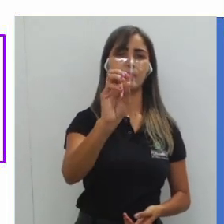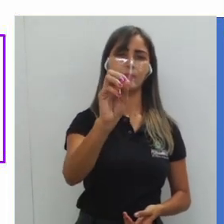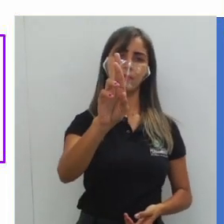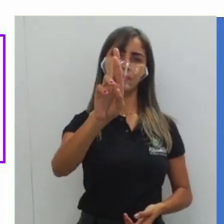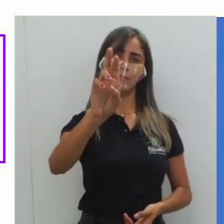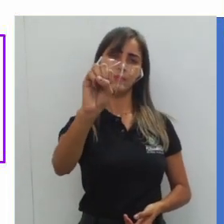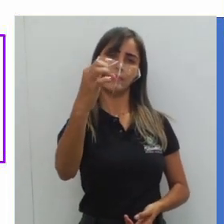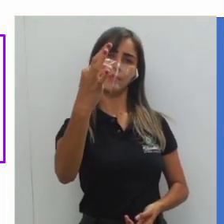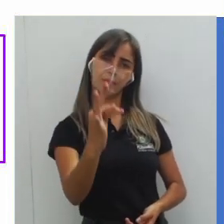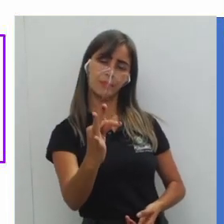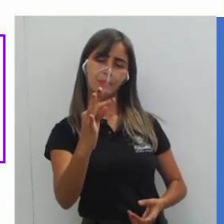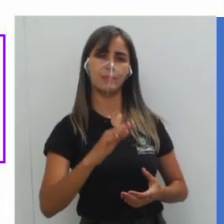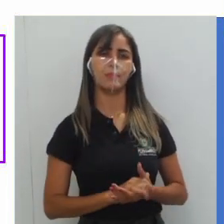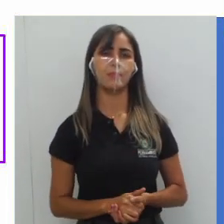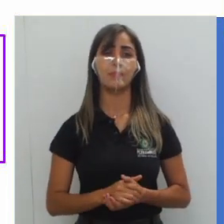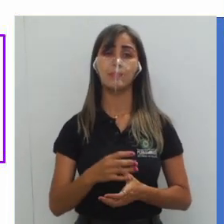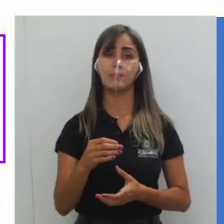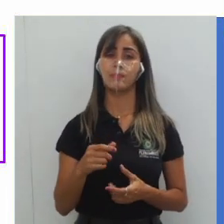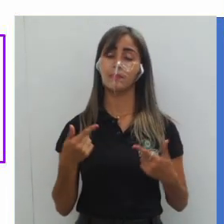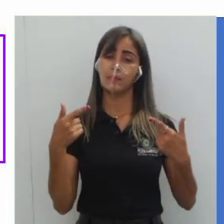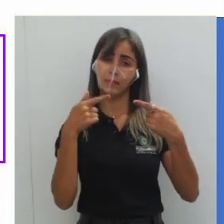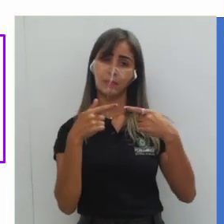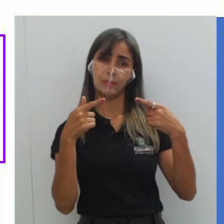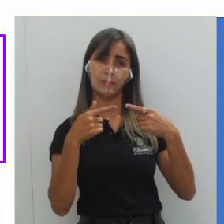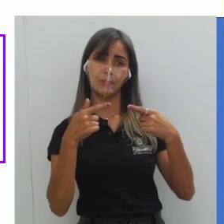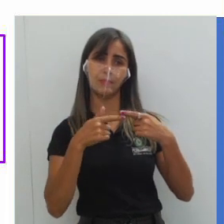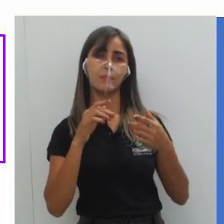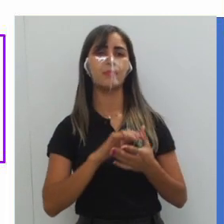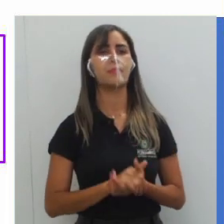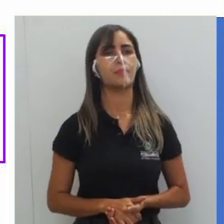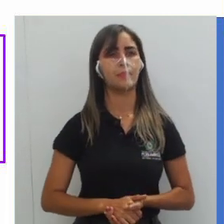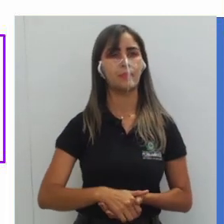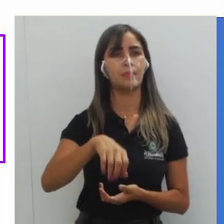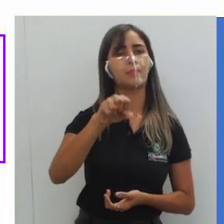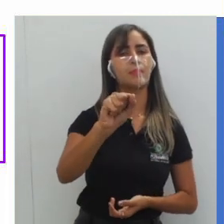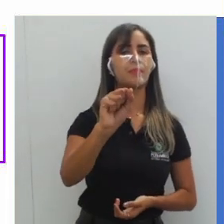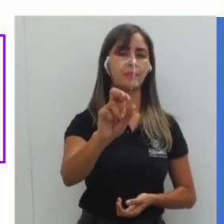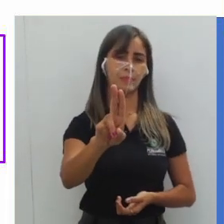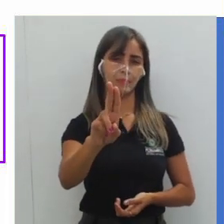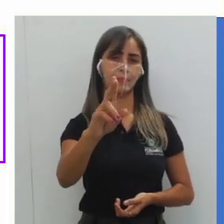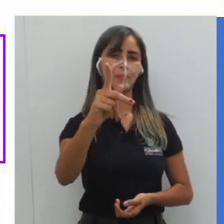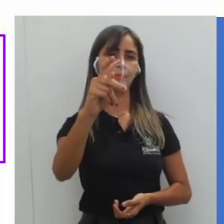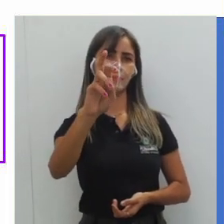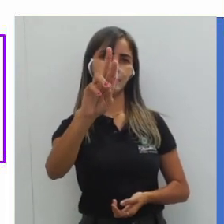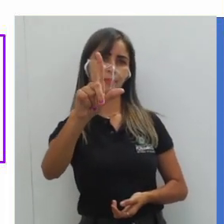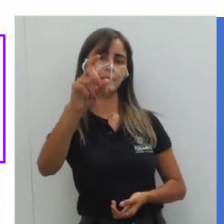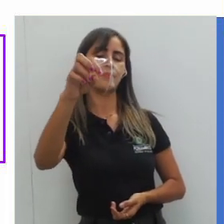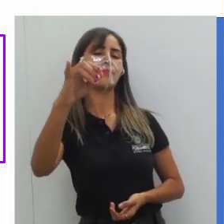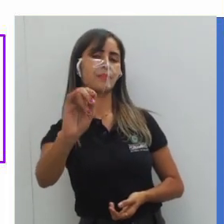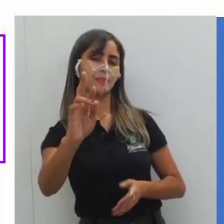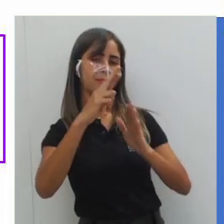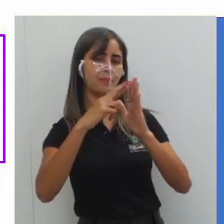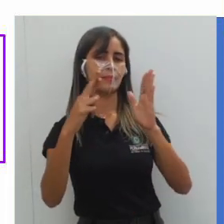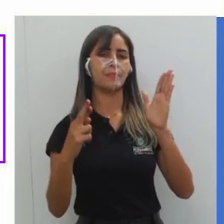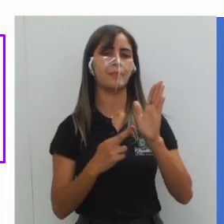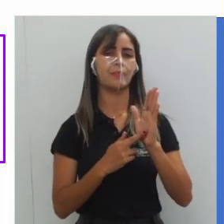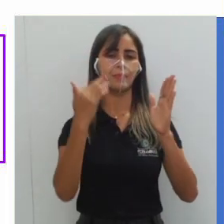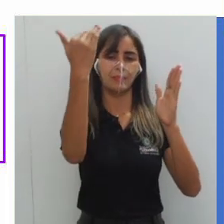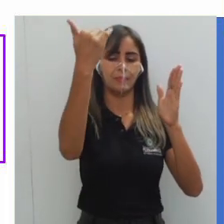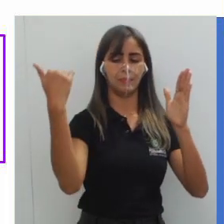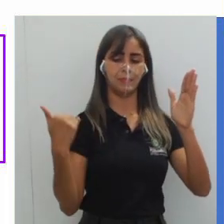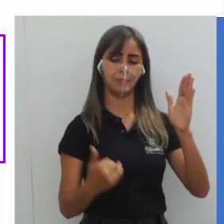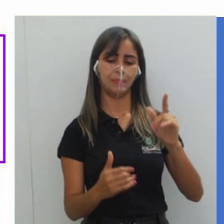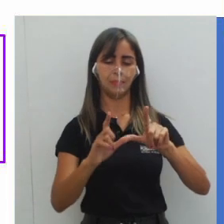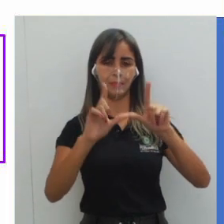bem pior mesmo. Dentro disso, o superlativo ele tem uma regrinha extra que a gente vai ver